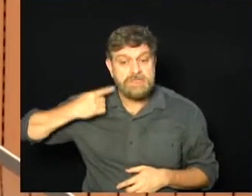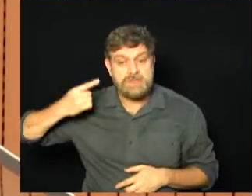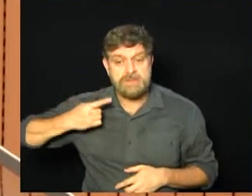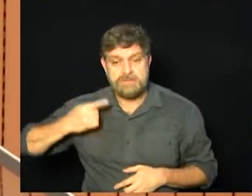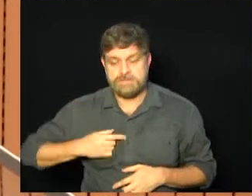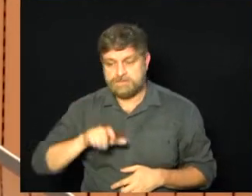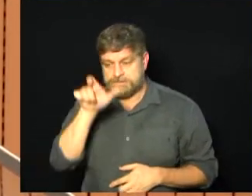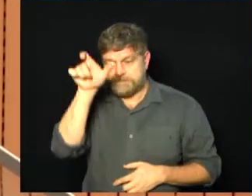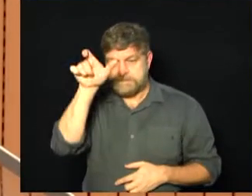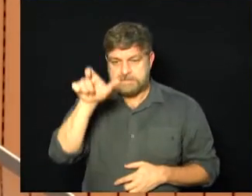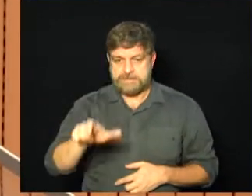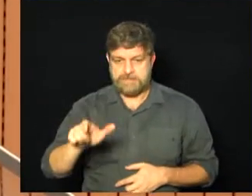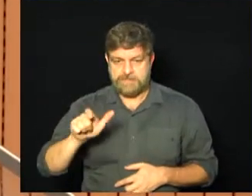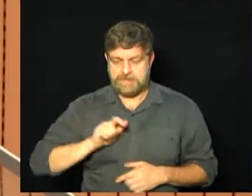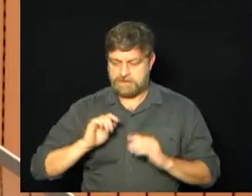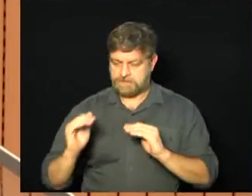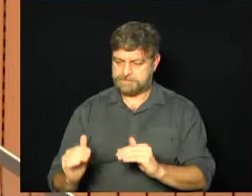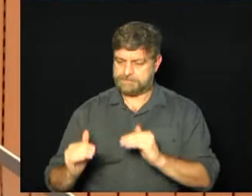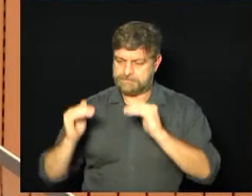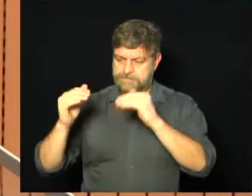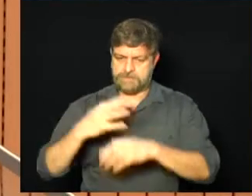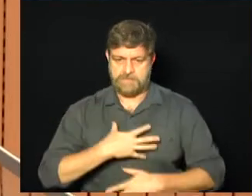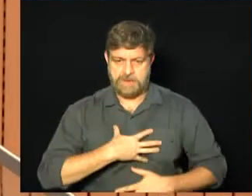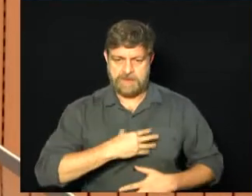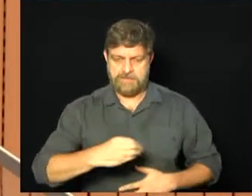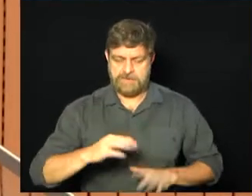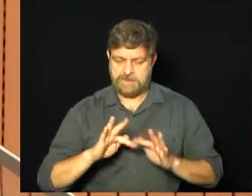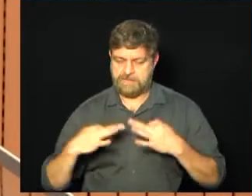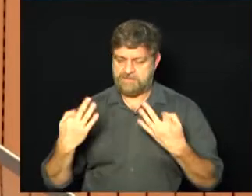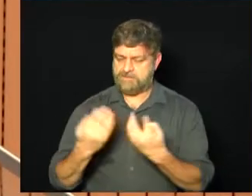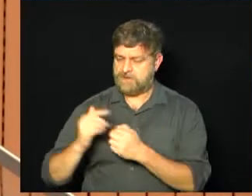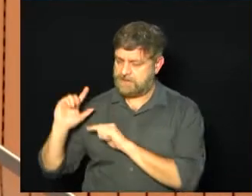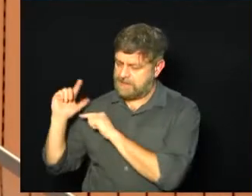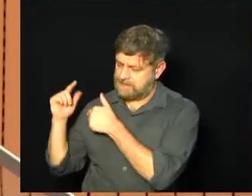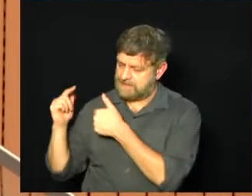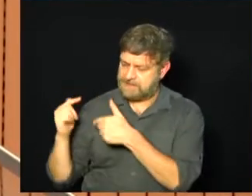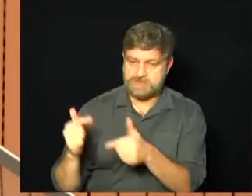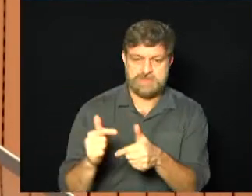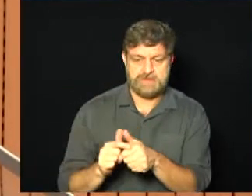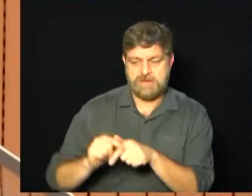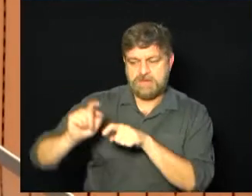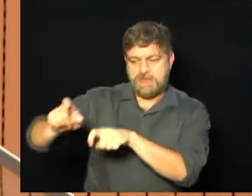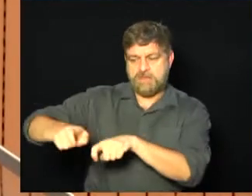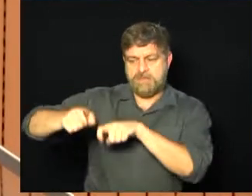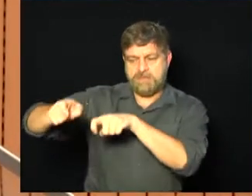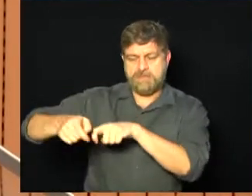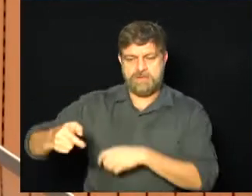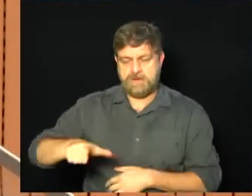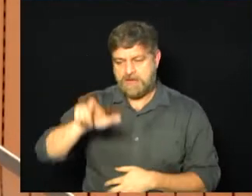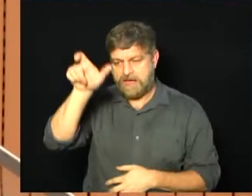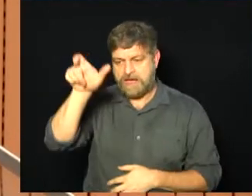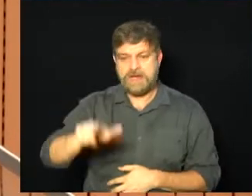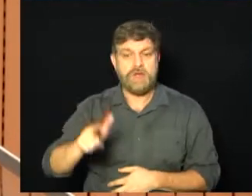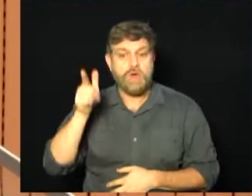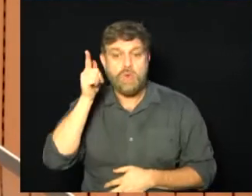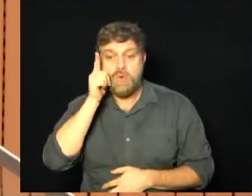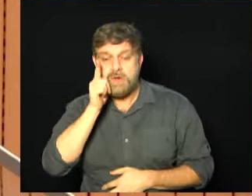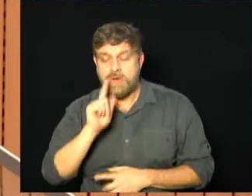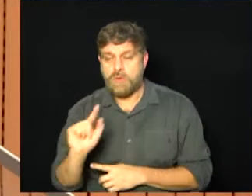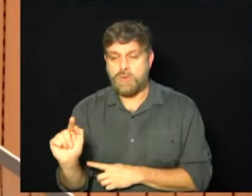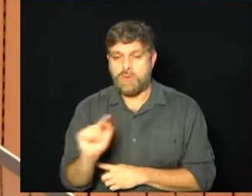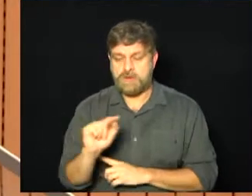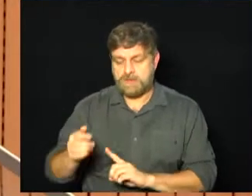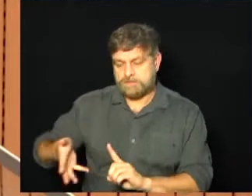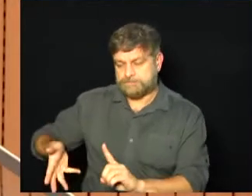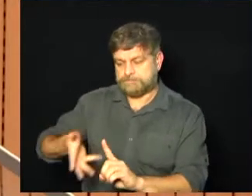condição privilegiada de filho de tradicional família da elite agrária proporcionou-lhe as condições